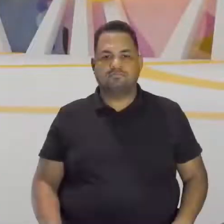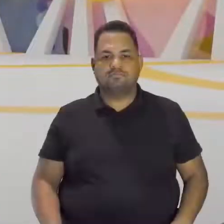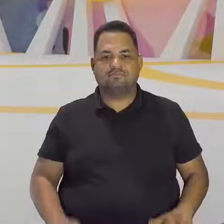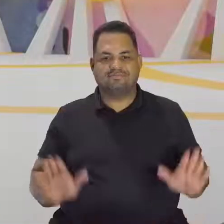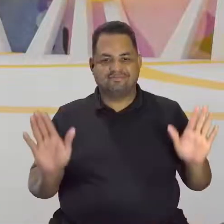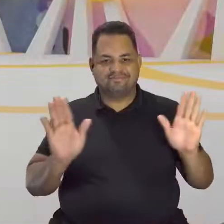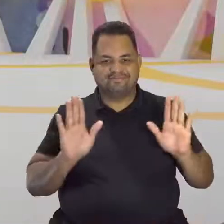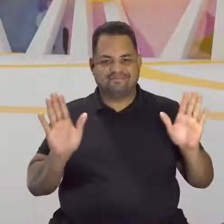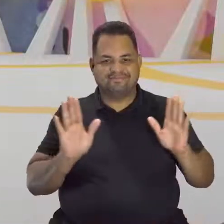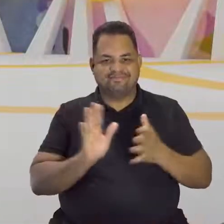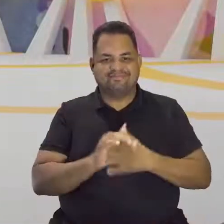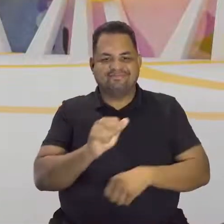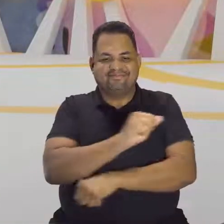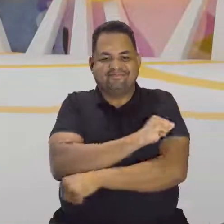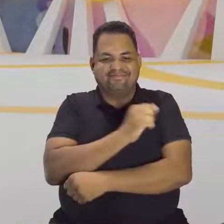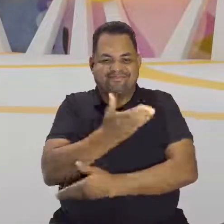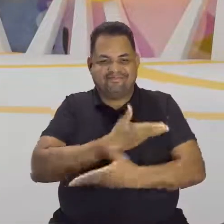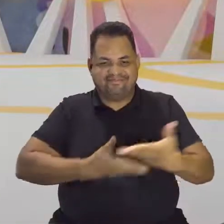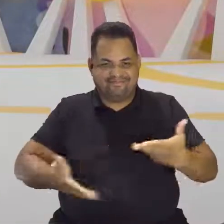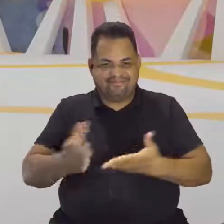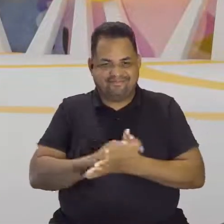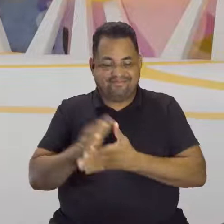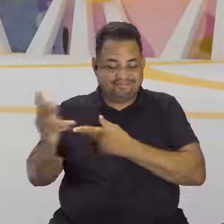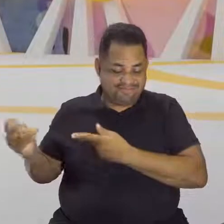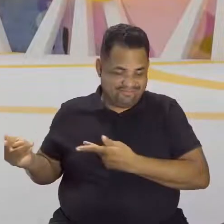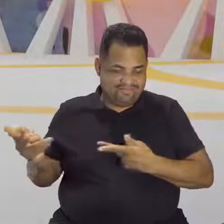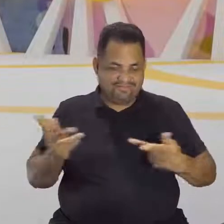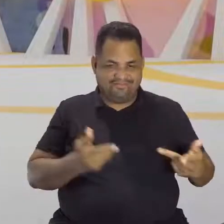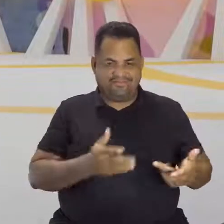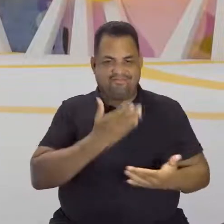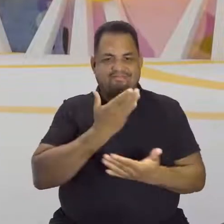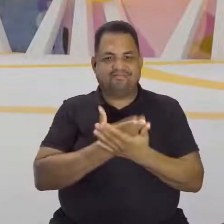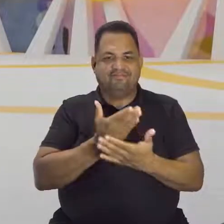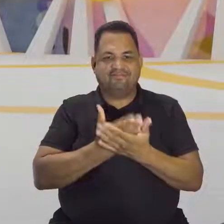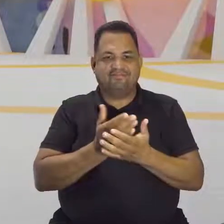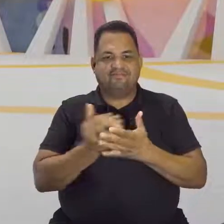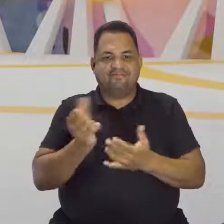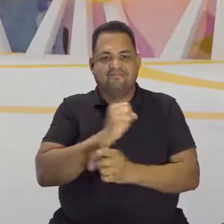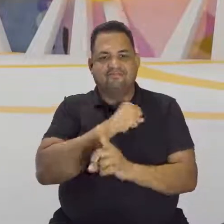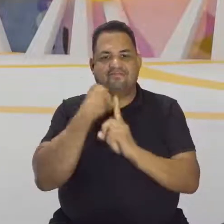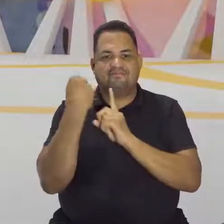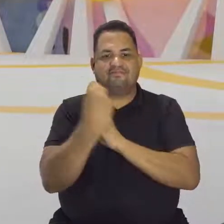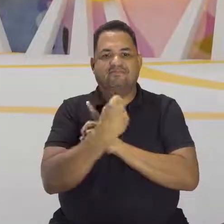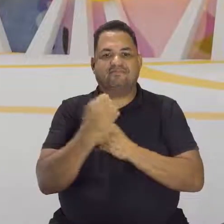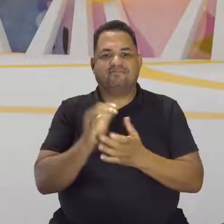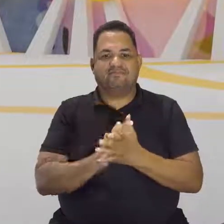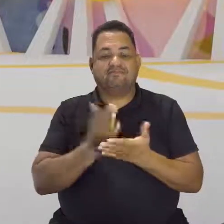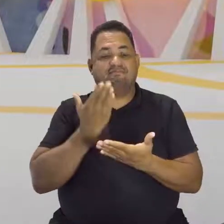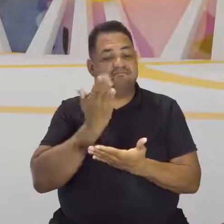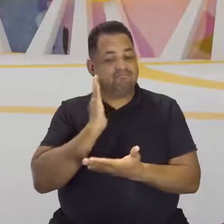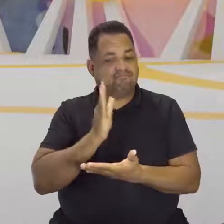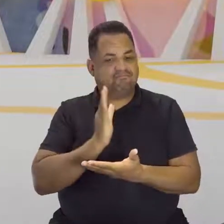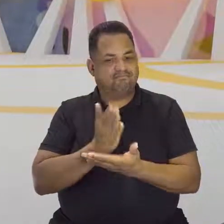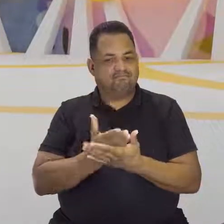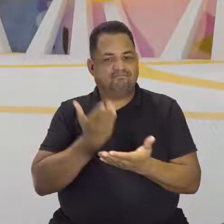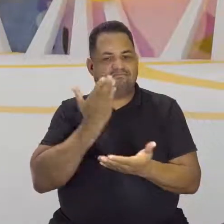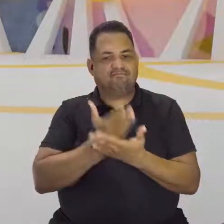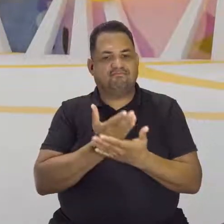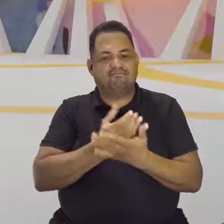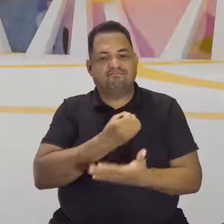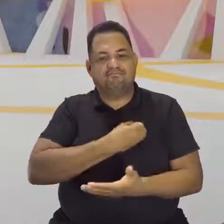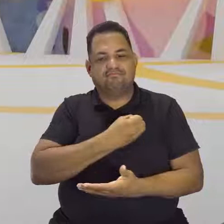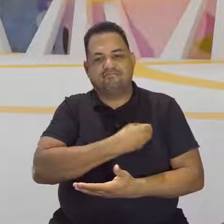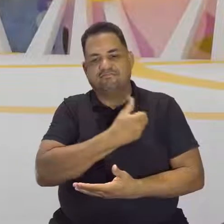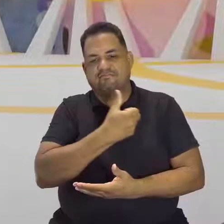Olá, galerinha da mediação, sejam bem-vindos para mais uma aula de Sociologia. Já estamos aqui na aula